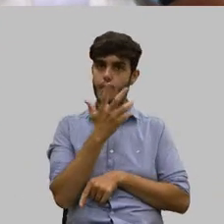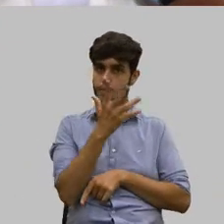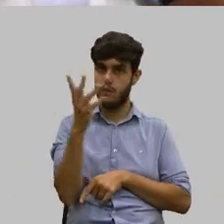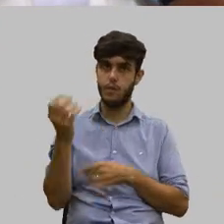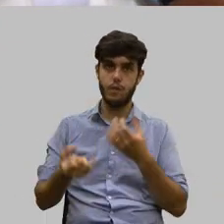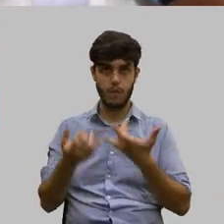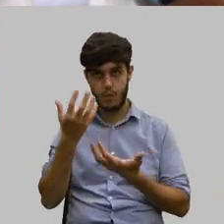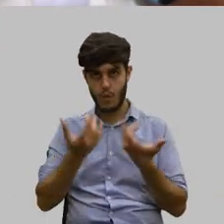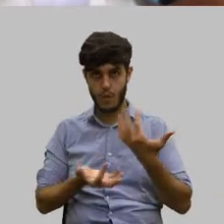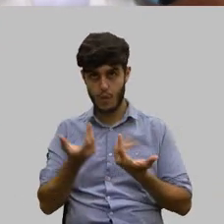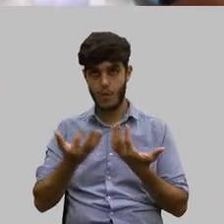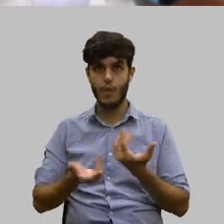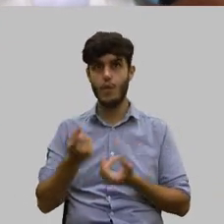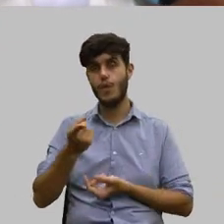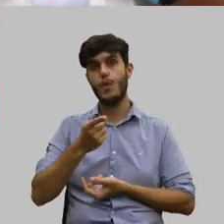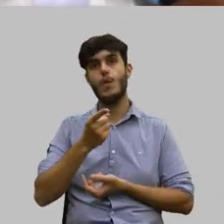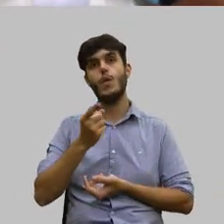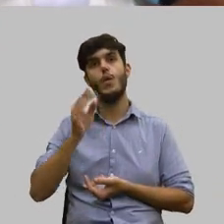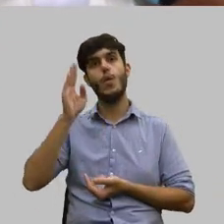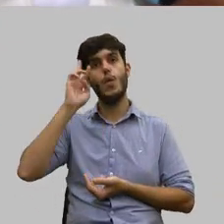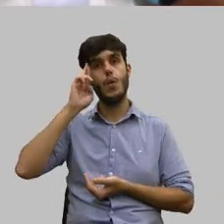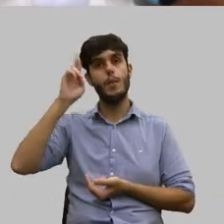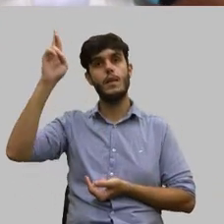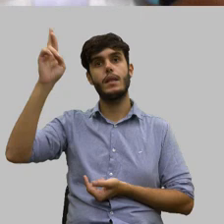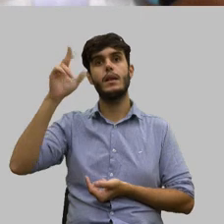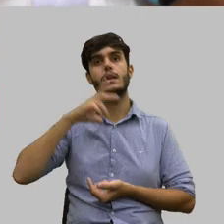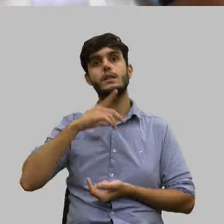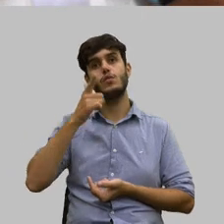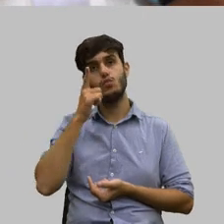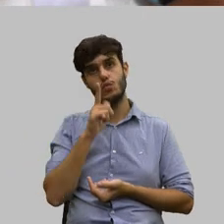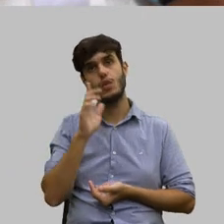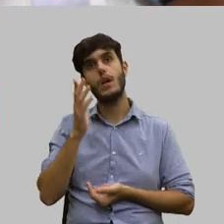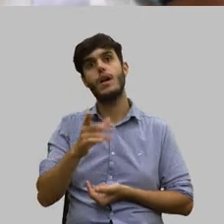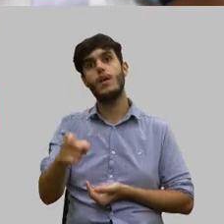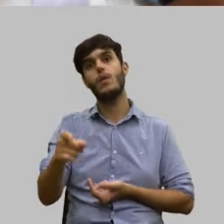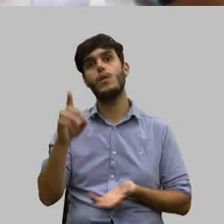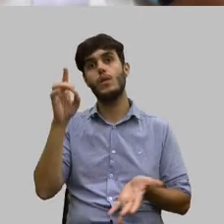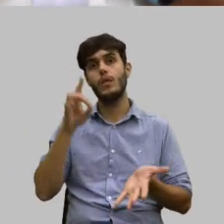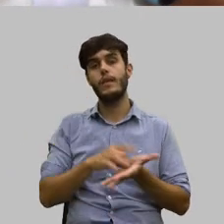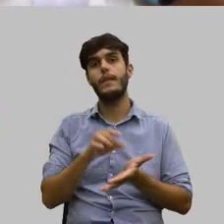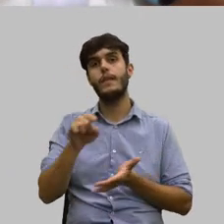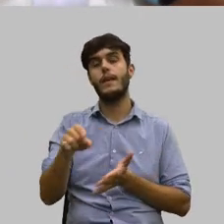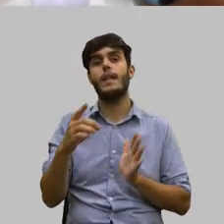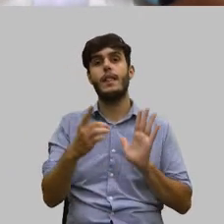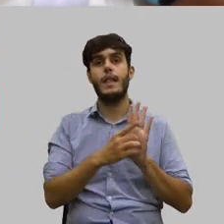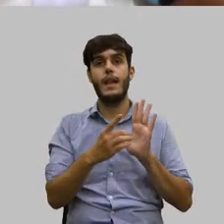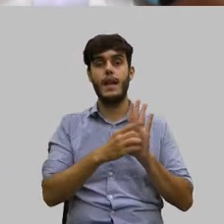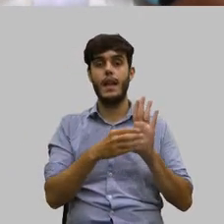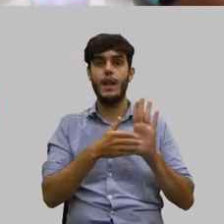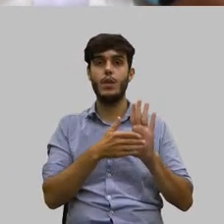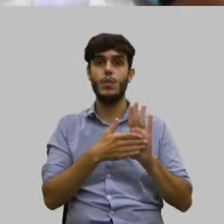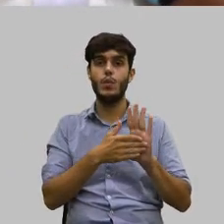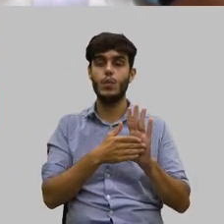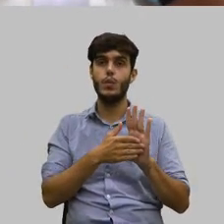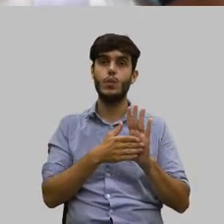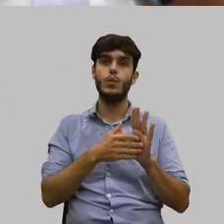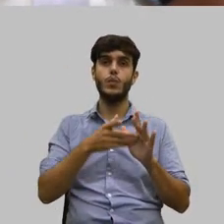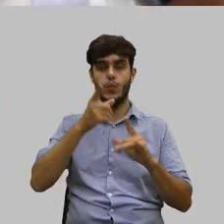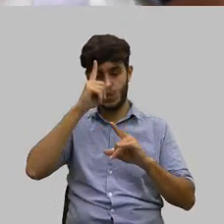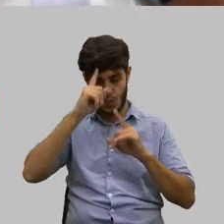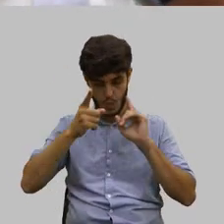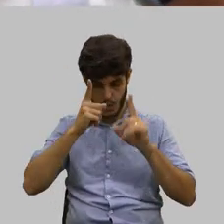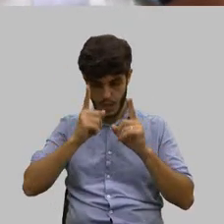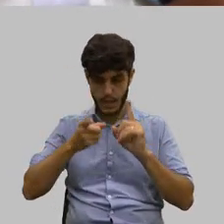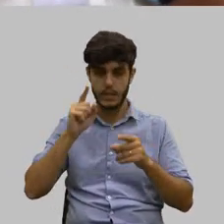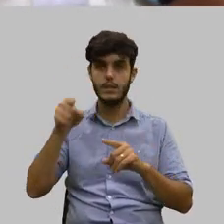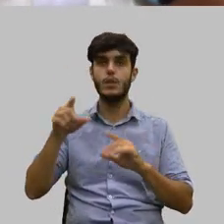que o acabou de dizer aqui que assumiu agora definitivamente através do Decreto a coordenação e tudo